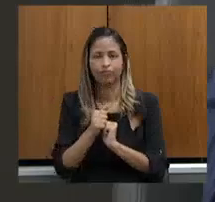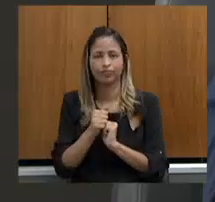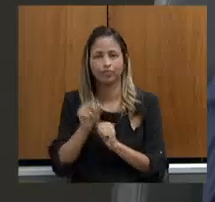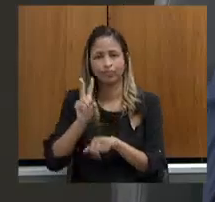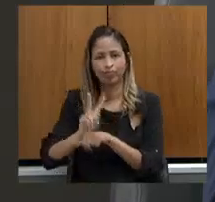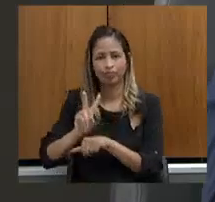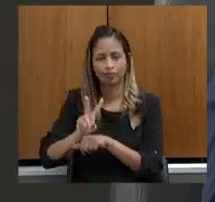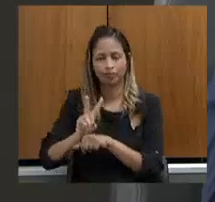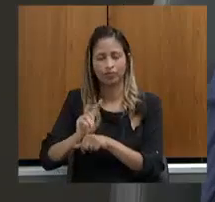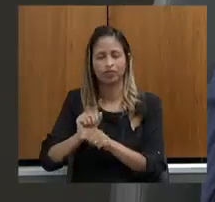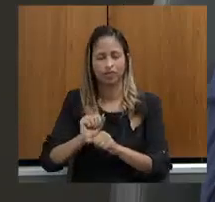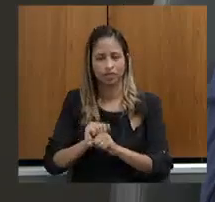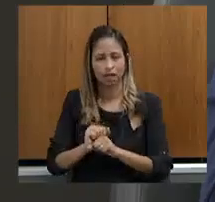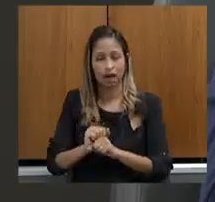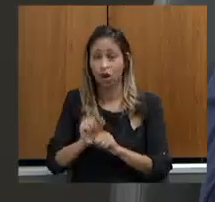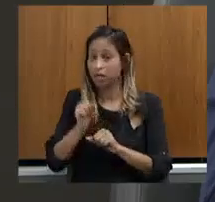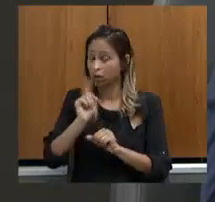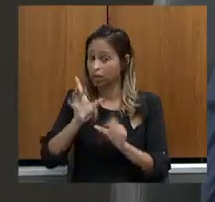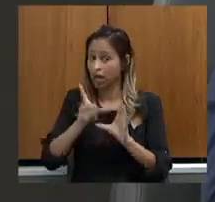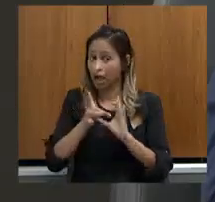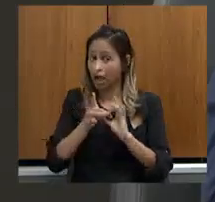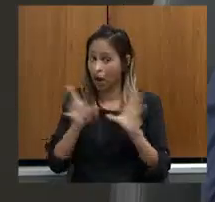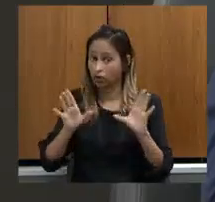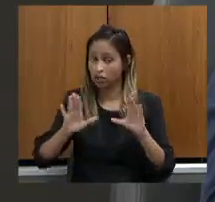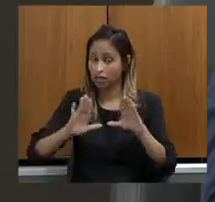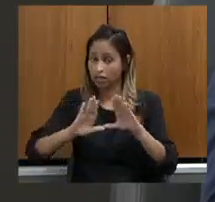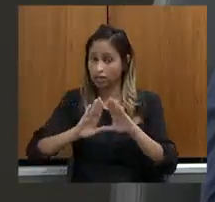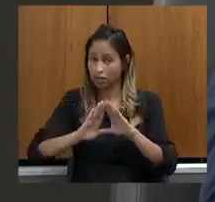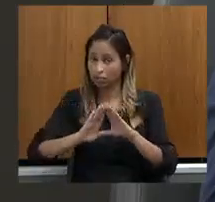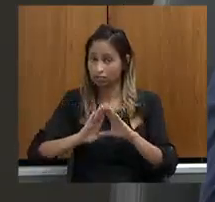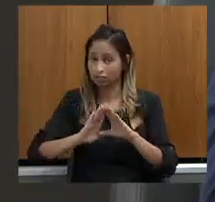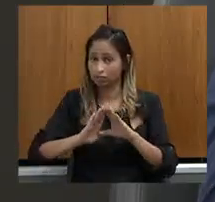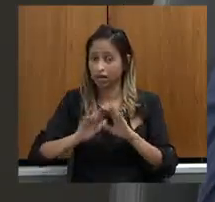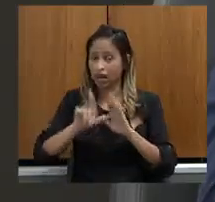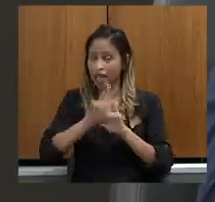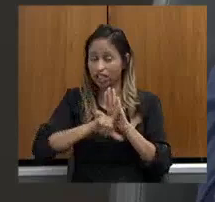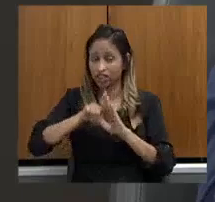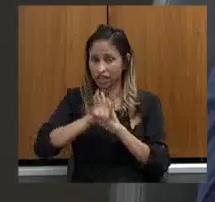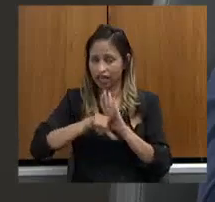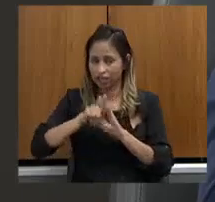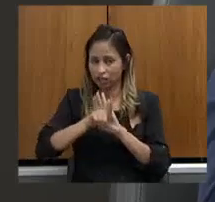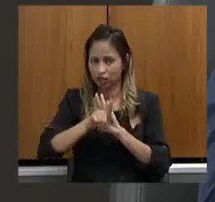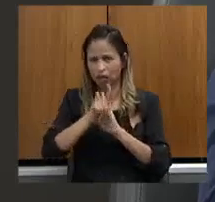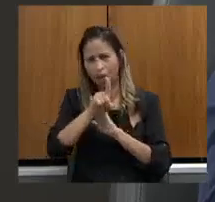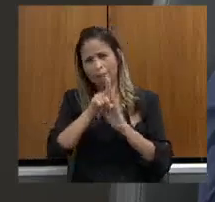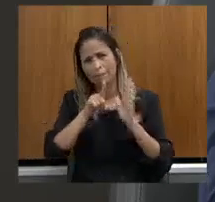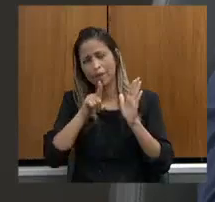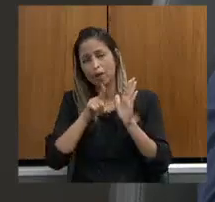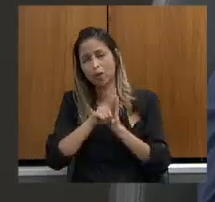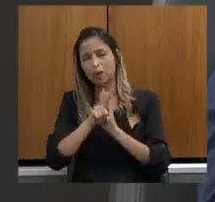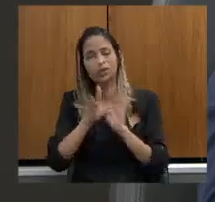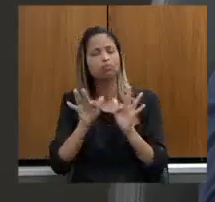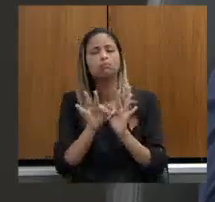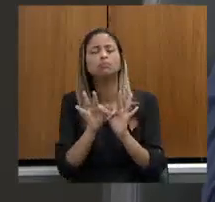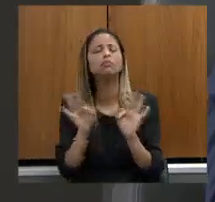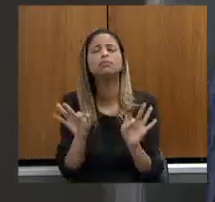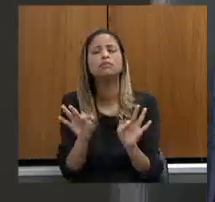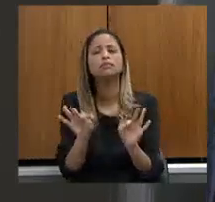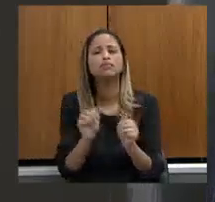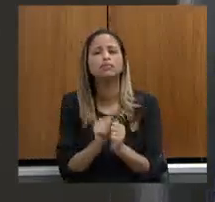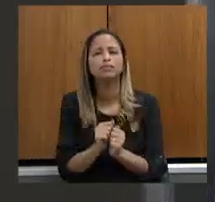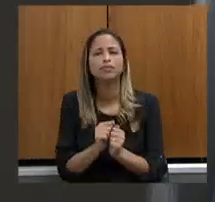fiscal sem autorização da Assembleia autorização Legislativa é pergunta para o senhor também é muito simples